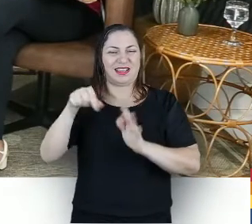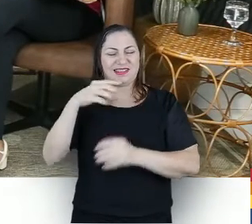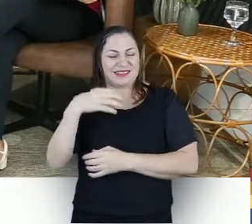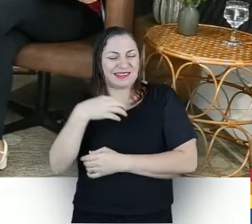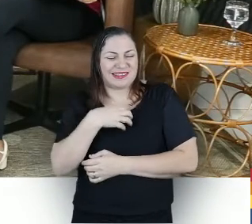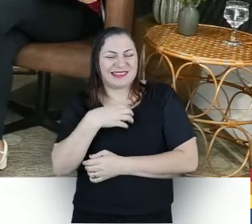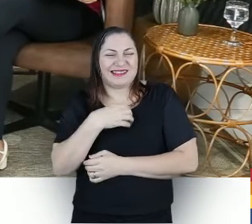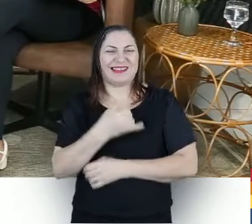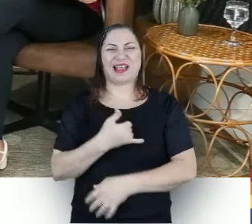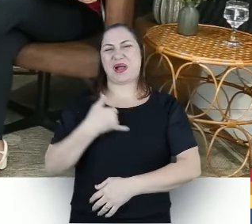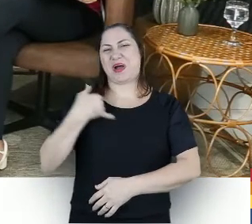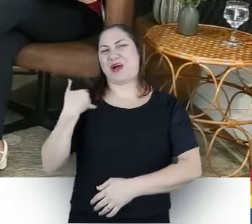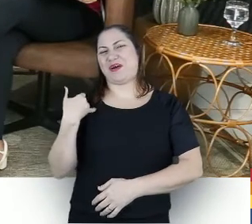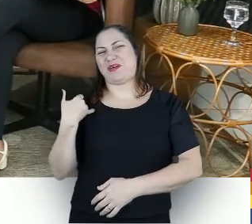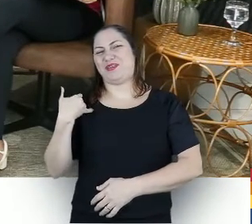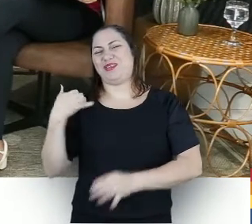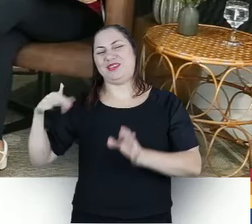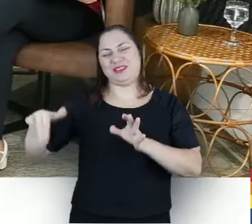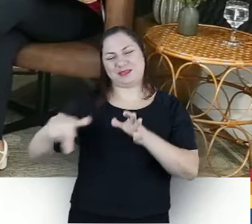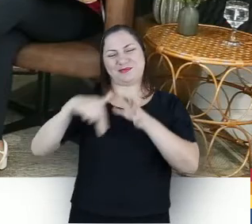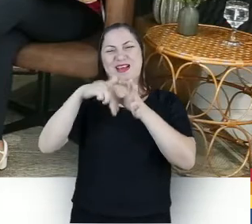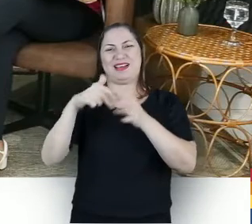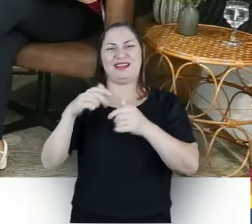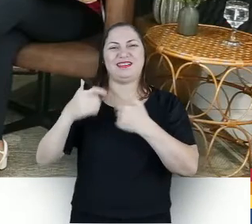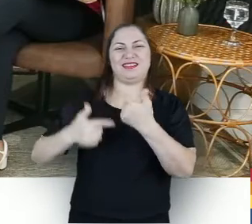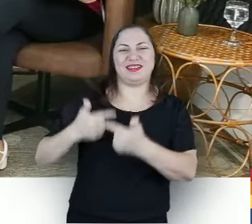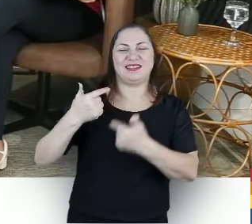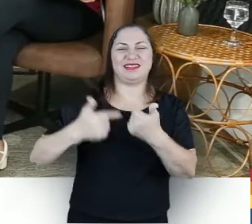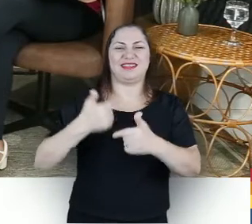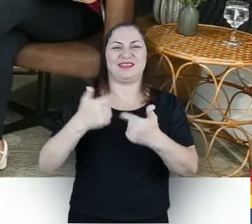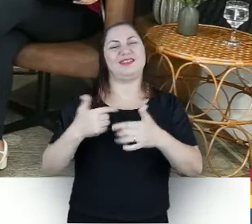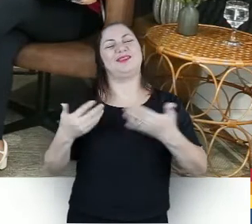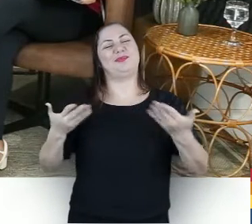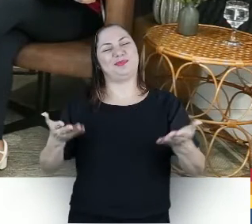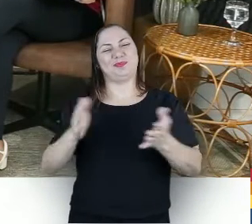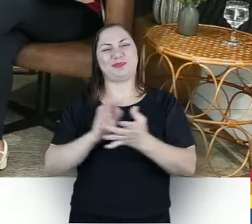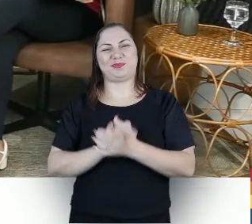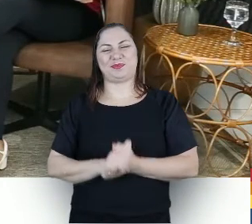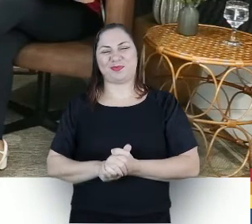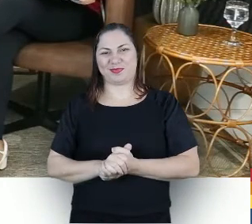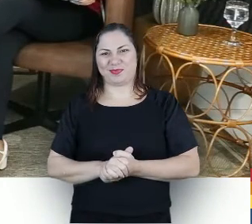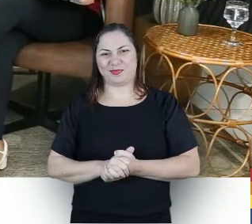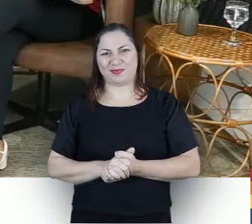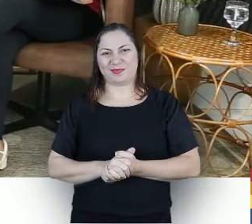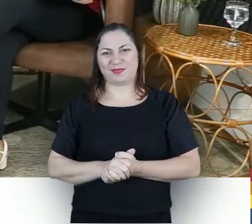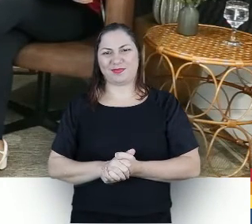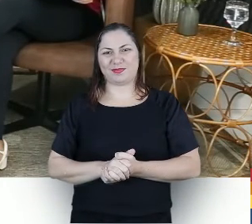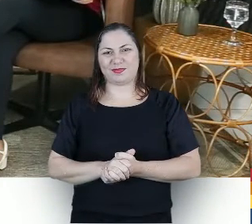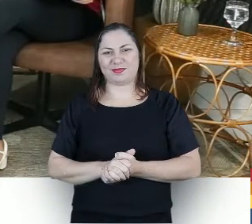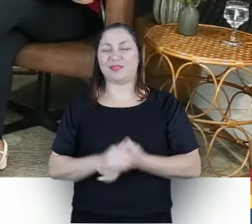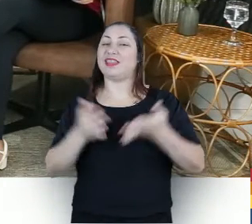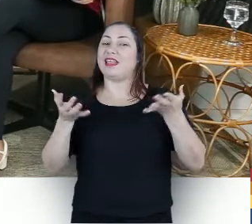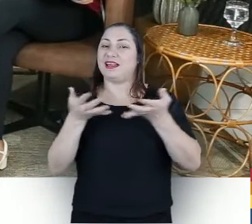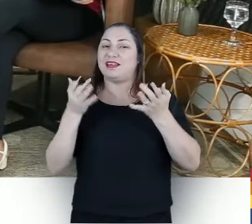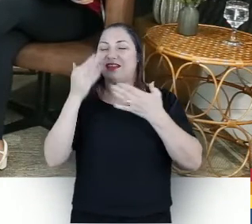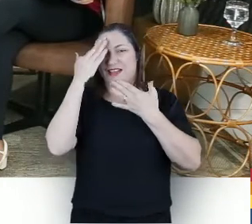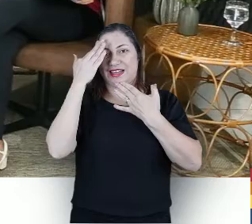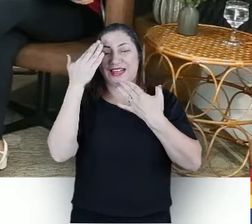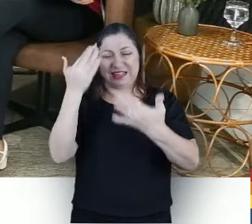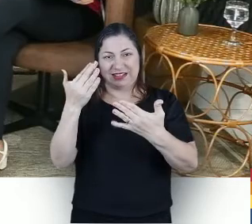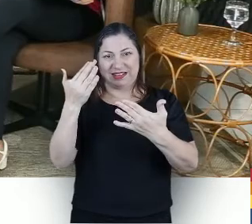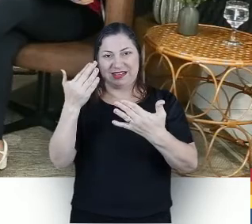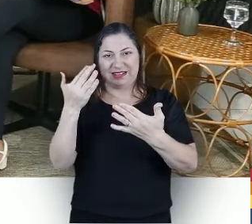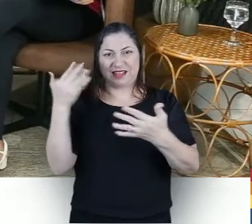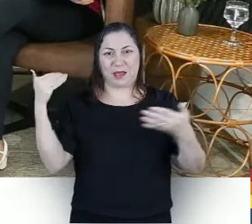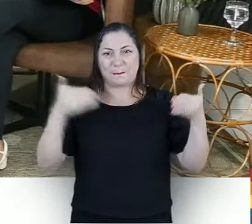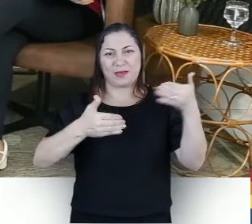eles consigam se enxergar nesse novo arranjo curricular, consigam elaborar seus projetos de vida. E quando eles tiverem alcançado esses projetos, né, que a